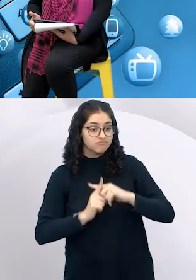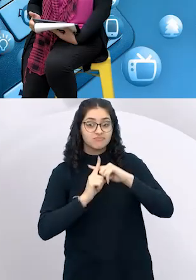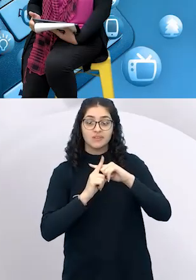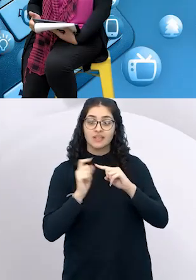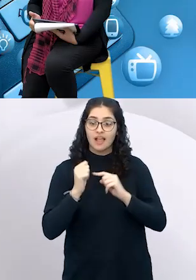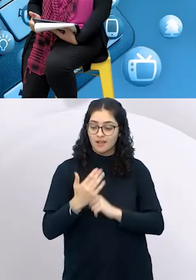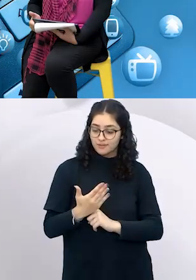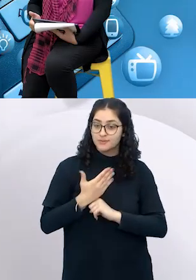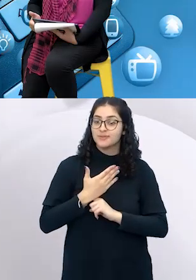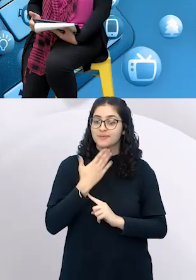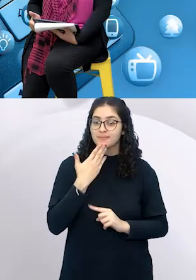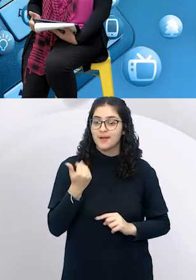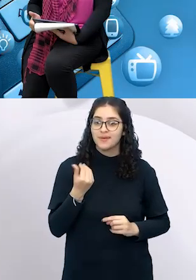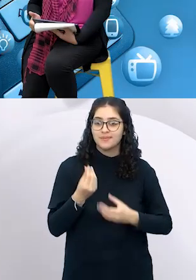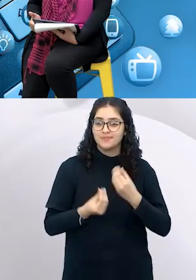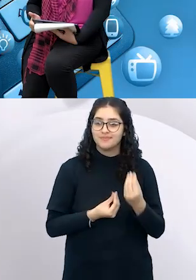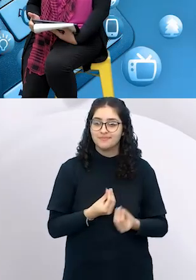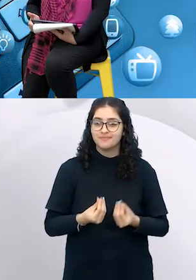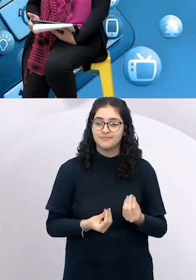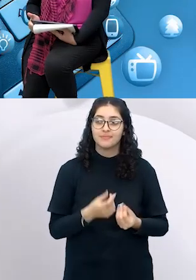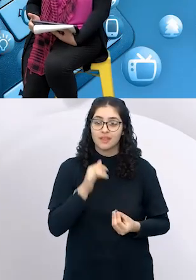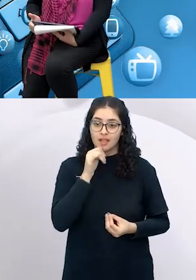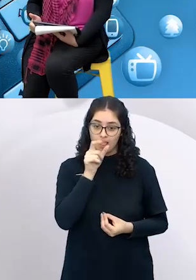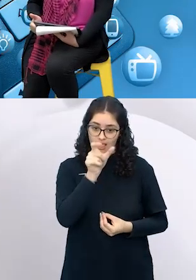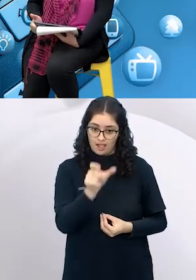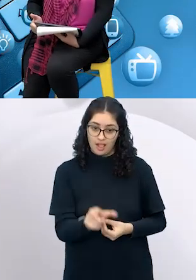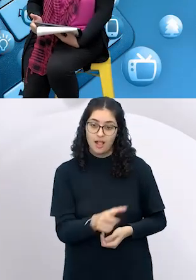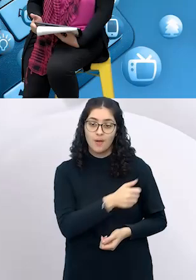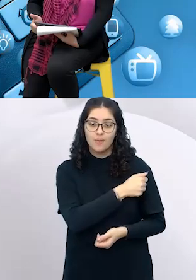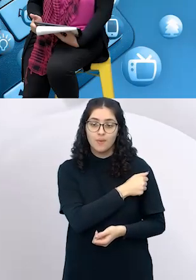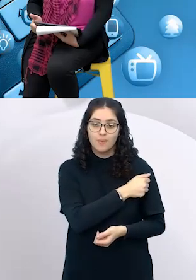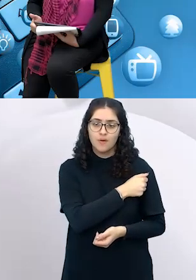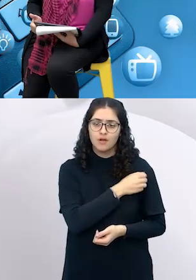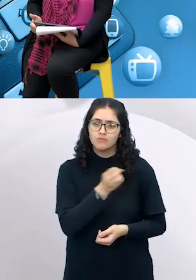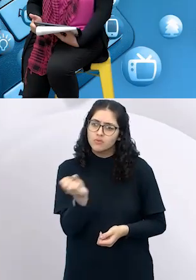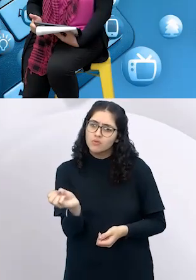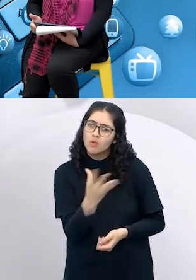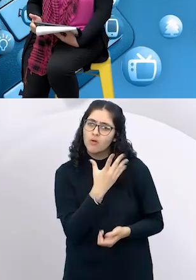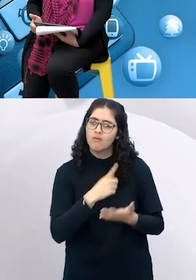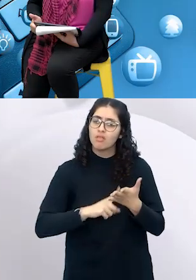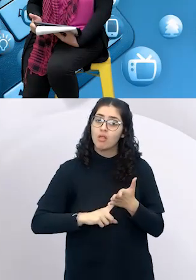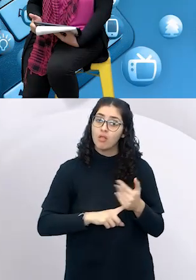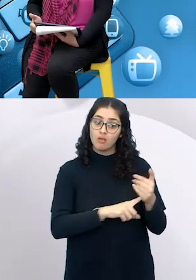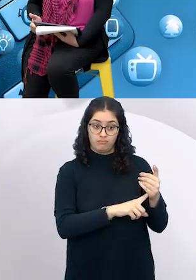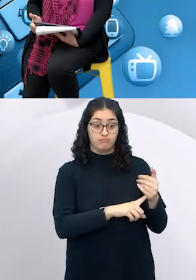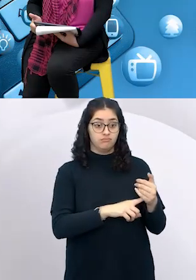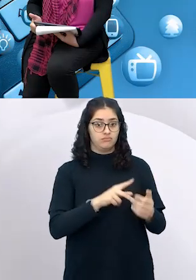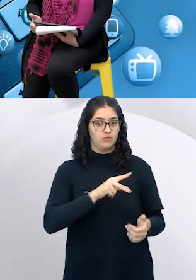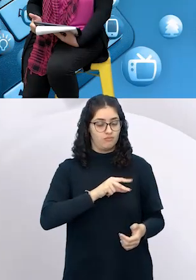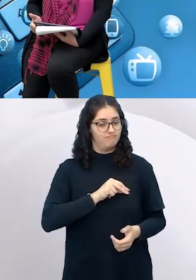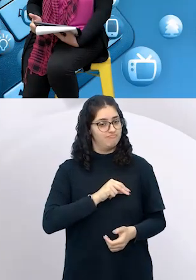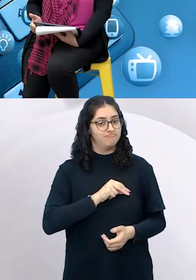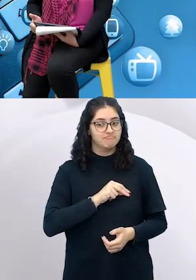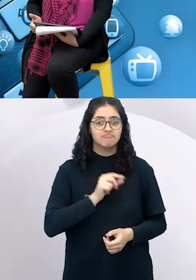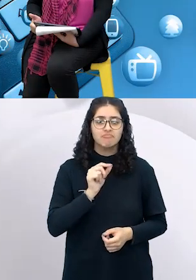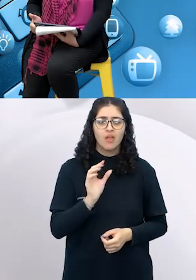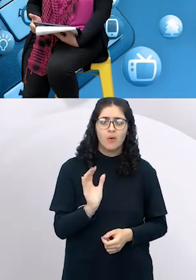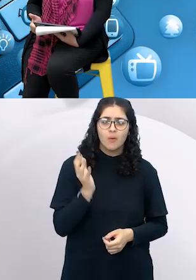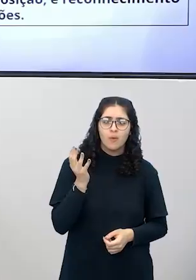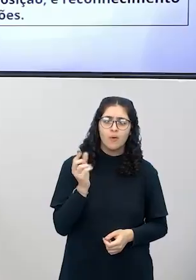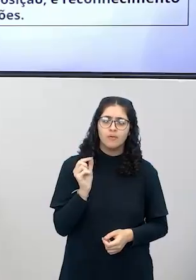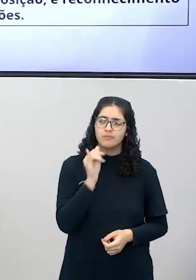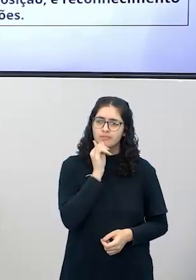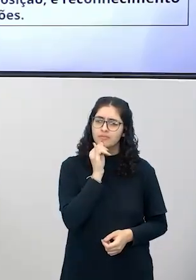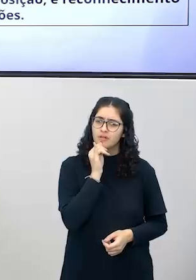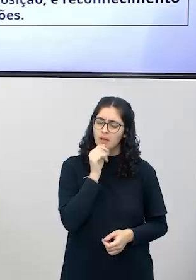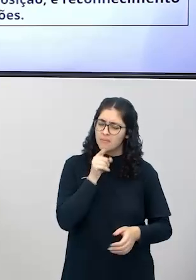Porque sabe, veja, quando o aluno ele acessa uma tecnologia, o que está ocorrendo? O aluno, no caso, ele pode lhe